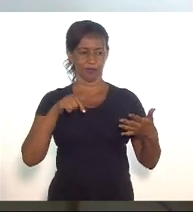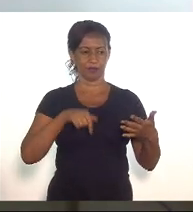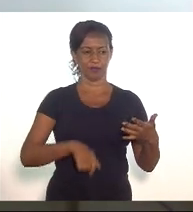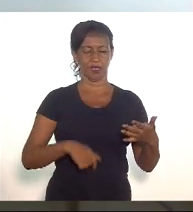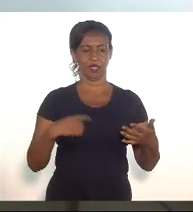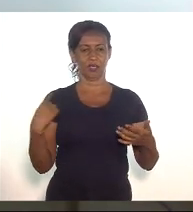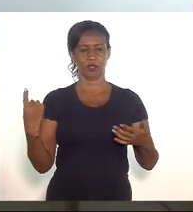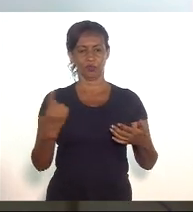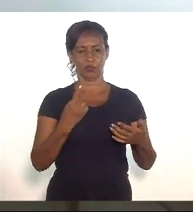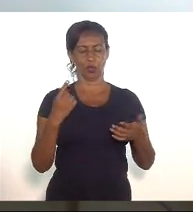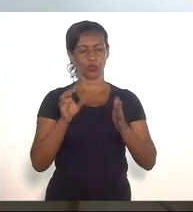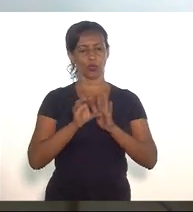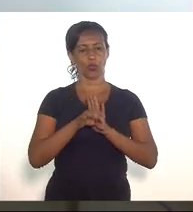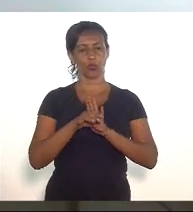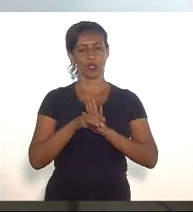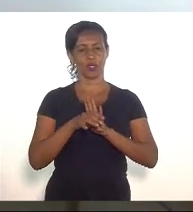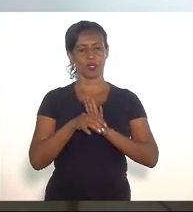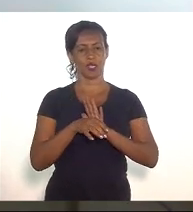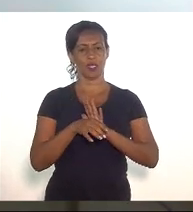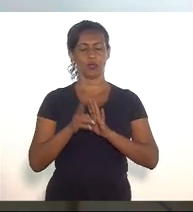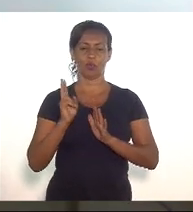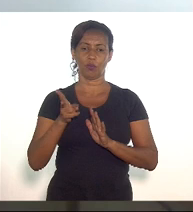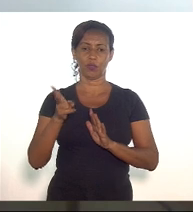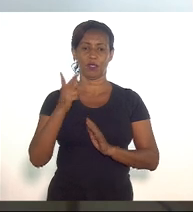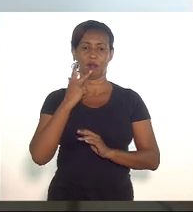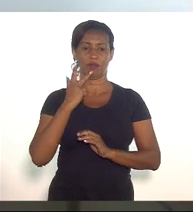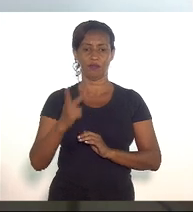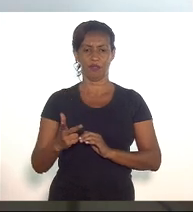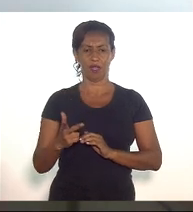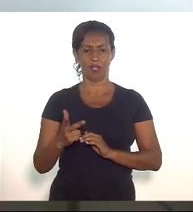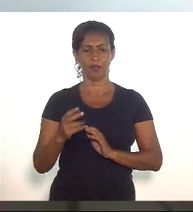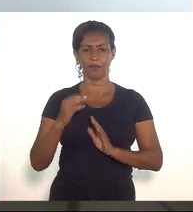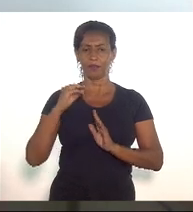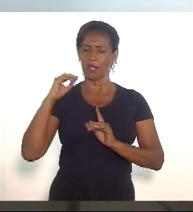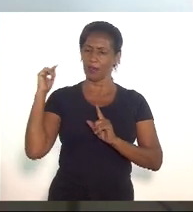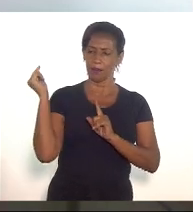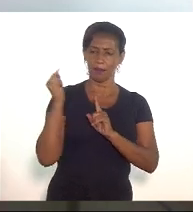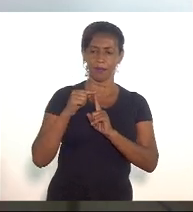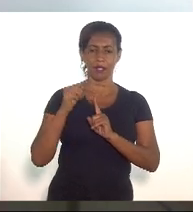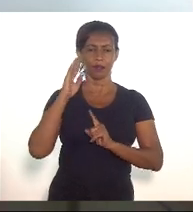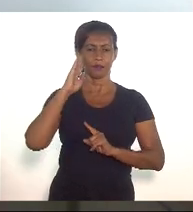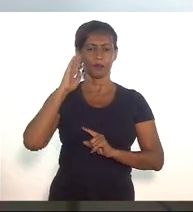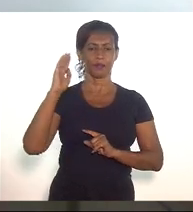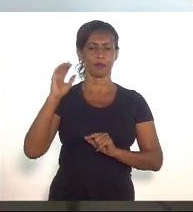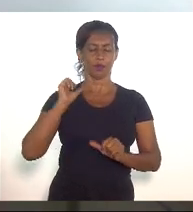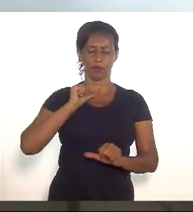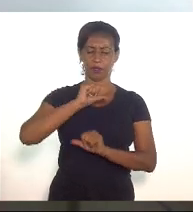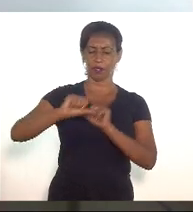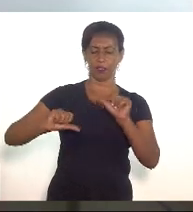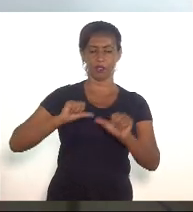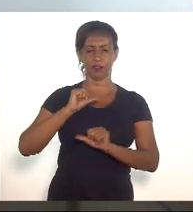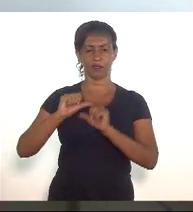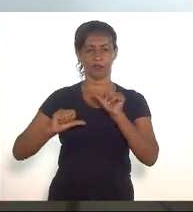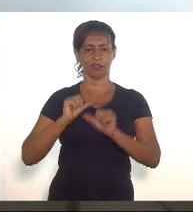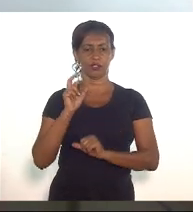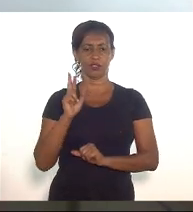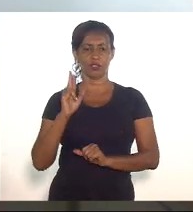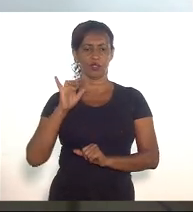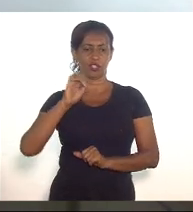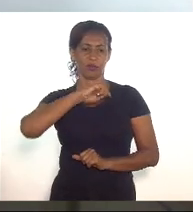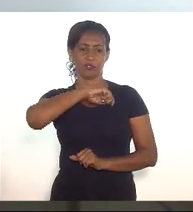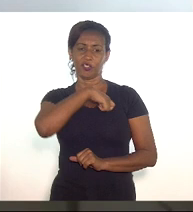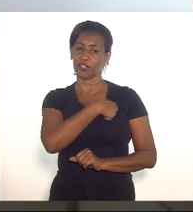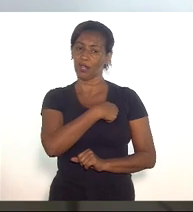os nossos conceitos, como eu sempre digo, tem que ser a meta central da renovação do regime de recuperação